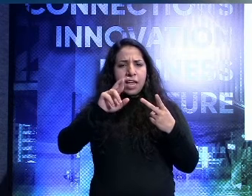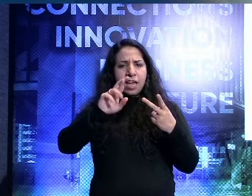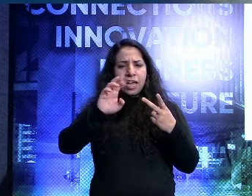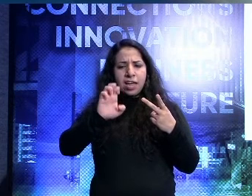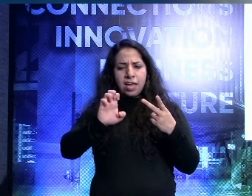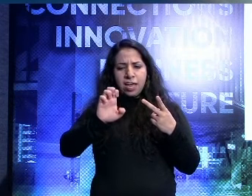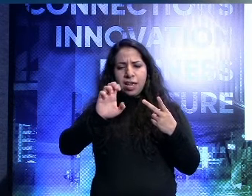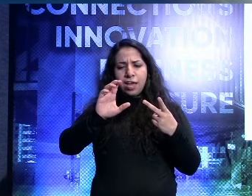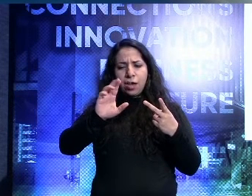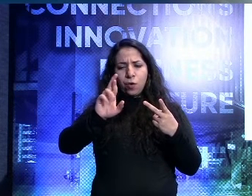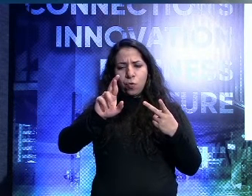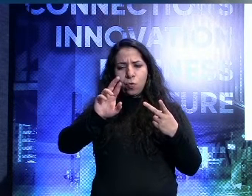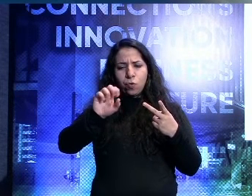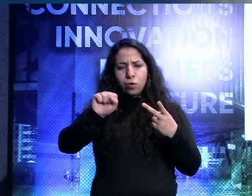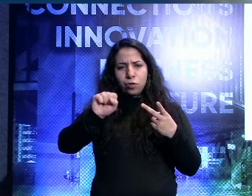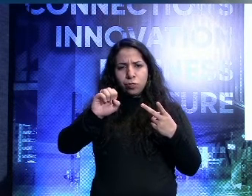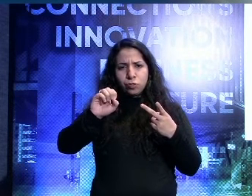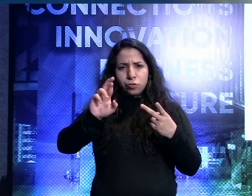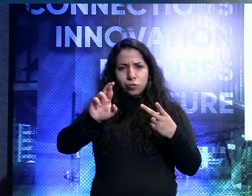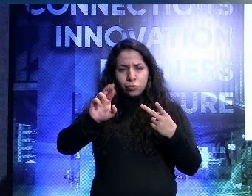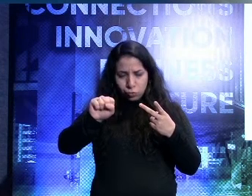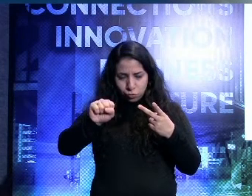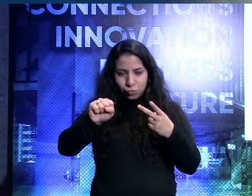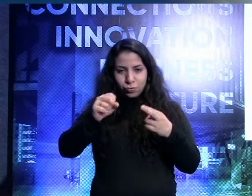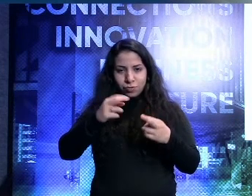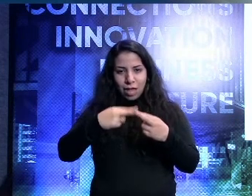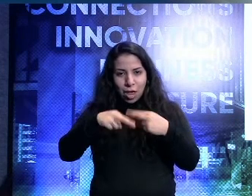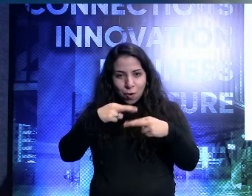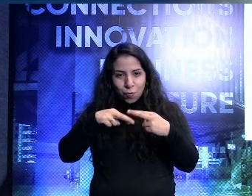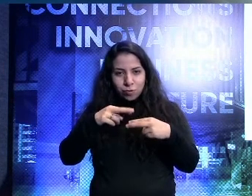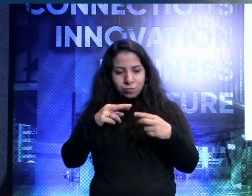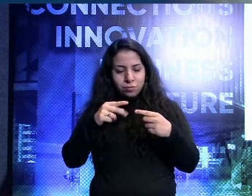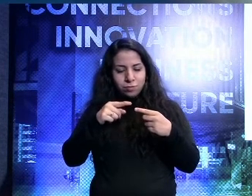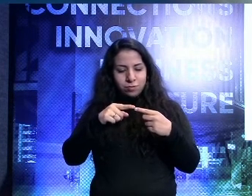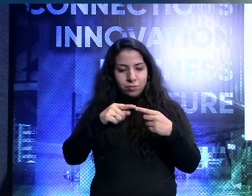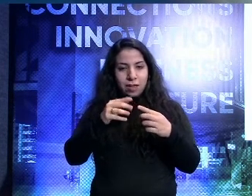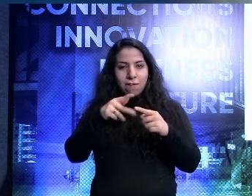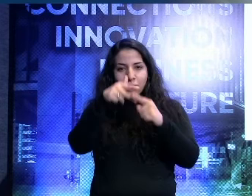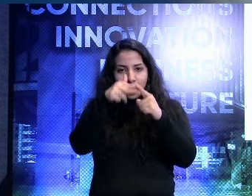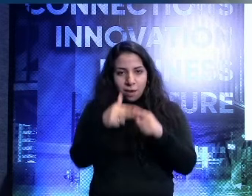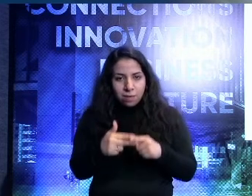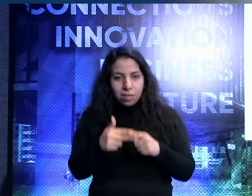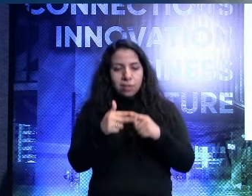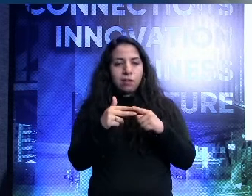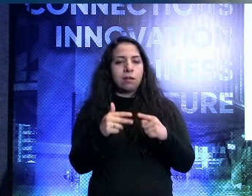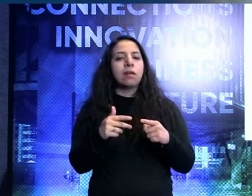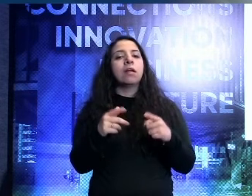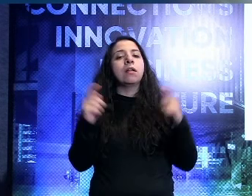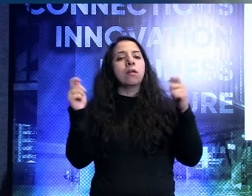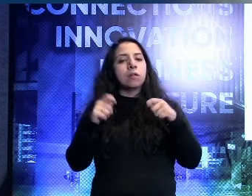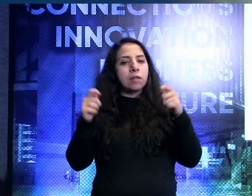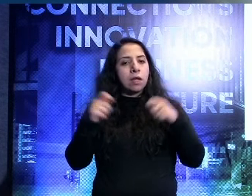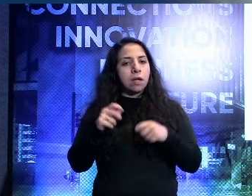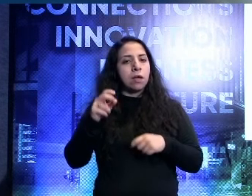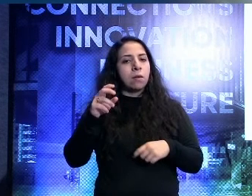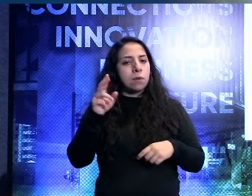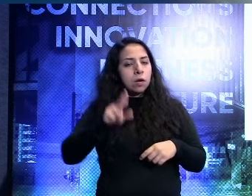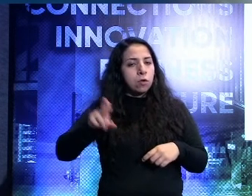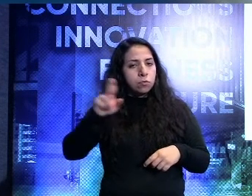muito legal, né, você pode fazer um DDoS na tua API. Beleza? Então, usa aí o Worker